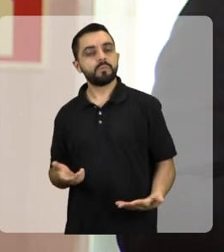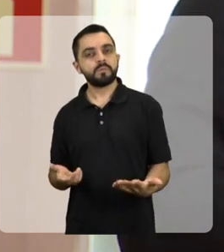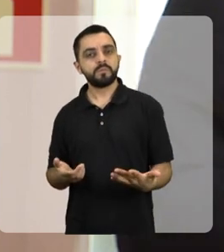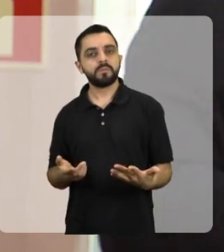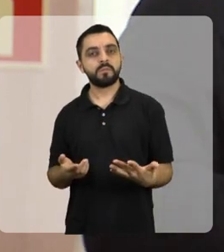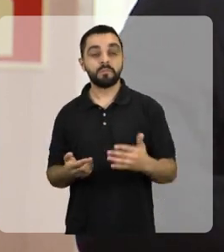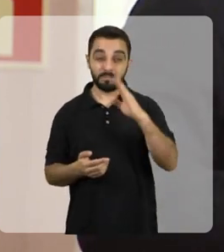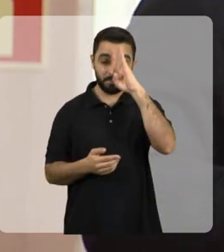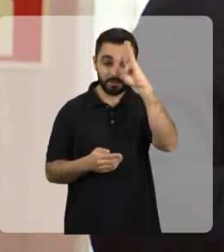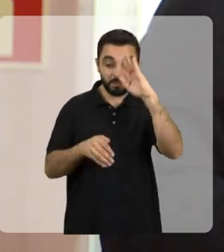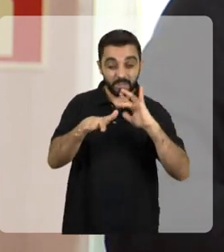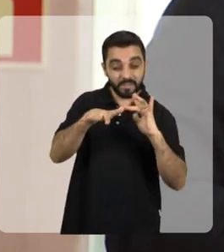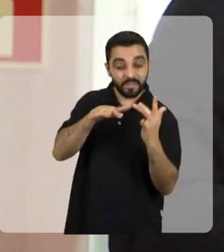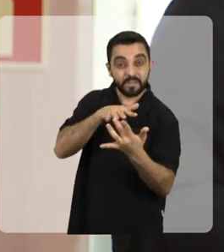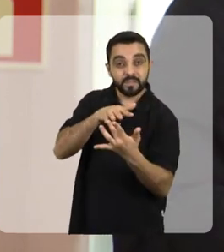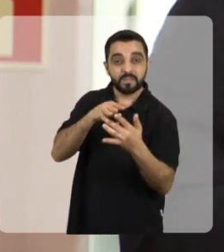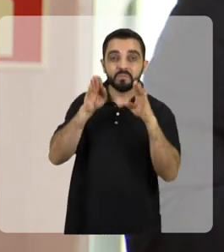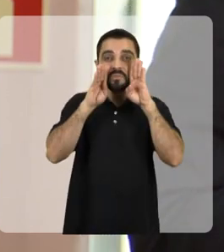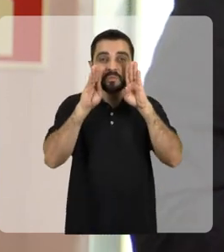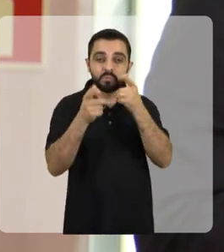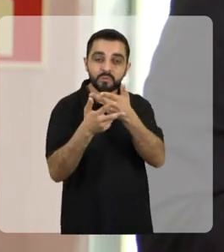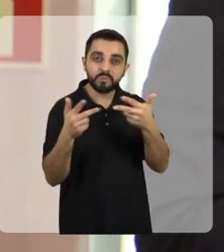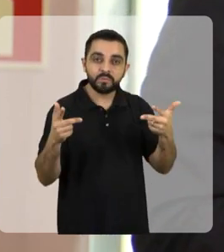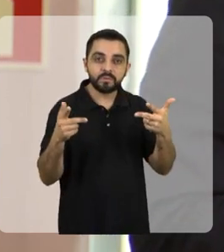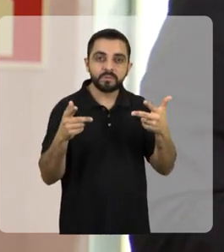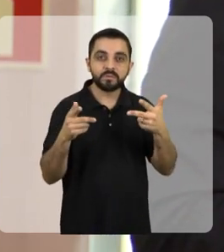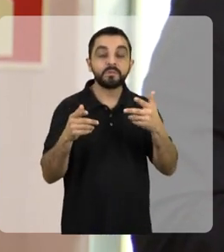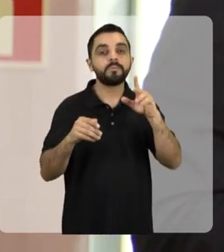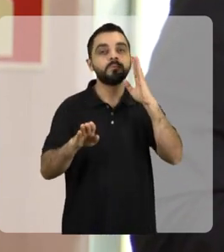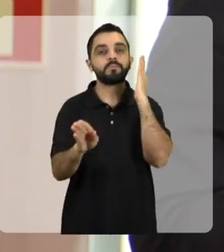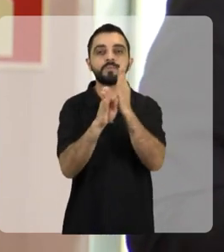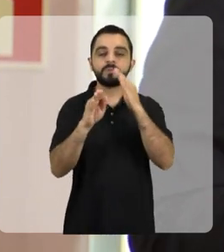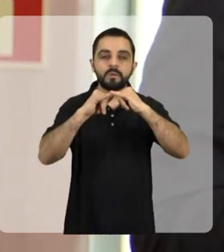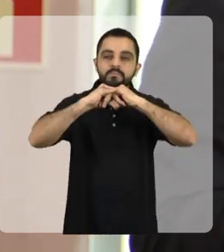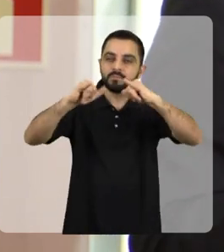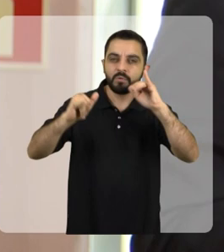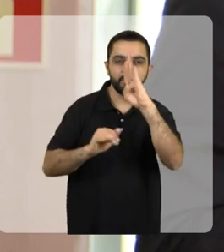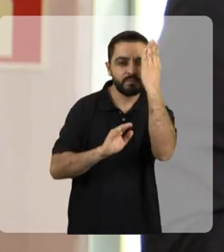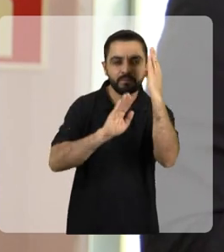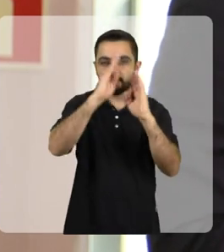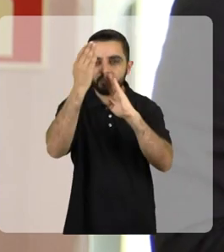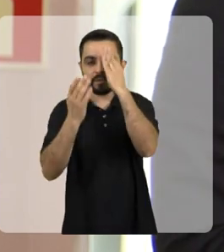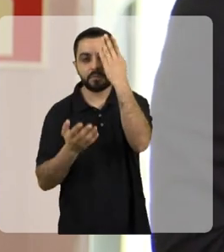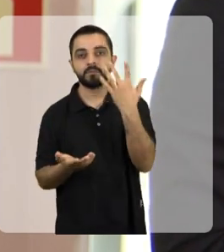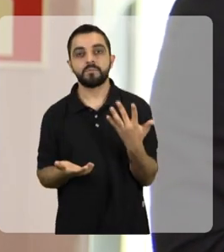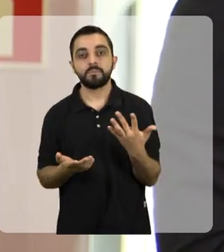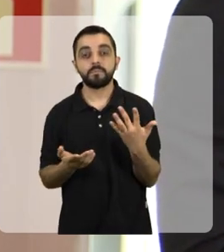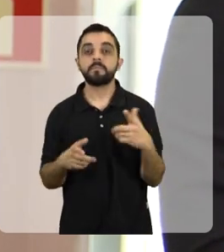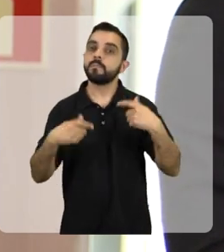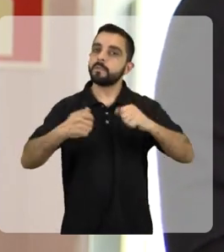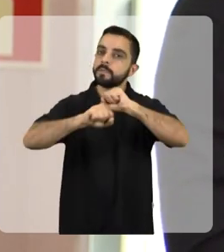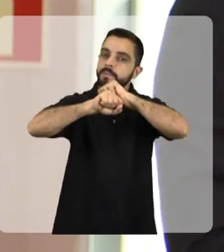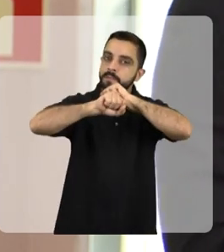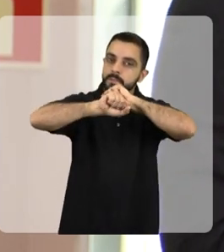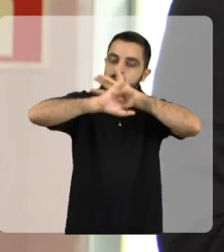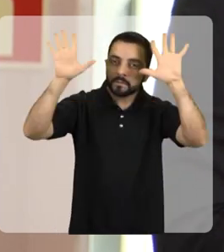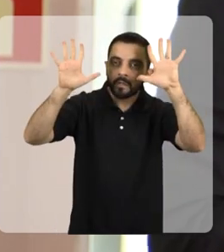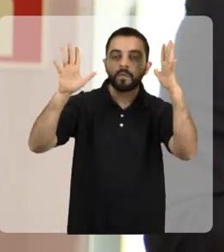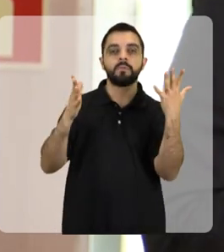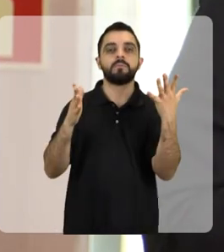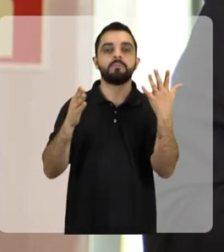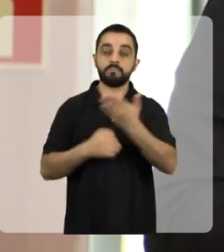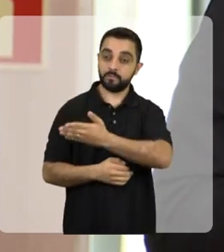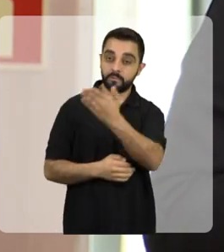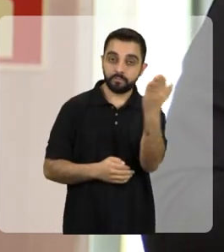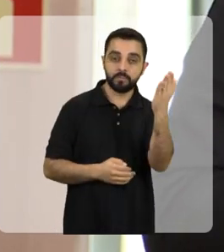uma corrente de desinformação e de fake news. Eu gostaria aqui de fazer alguns esclarecimentos aos senhores